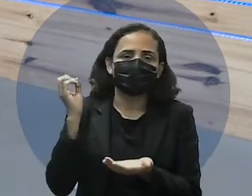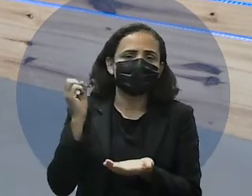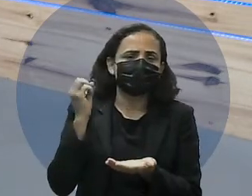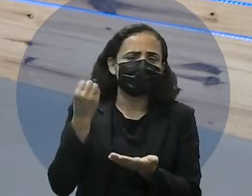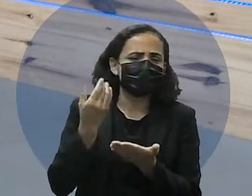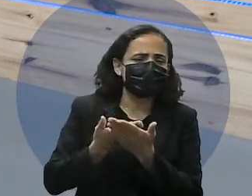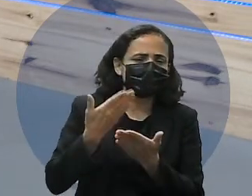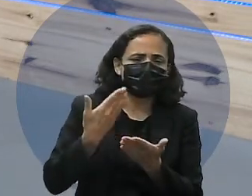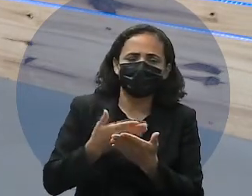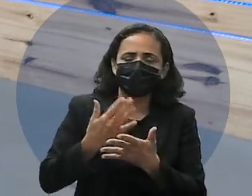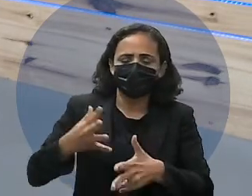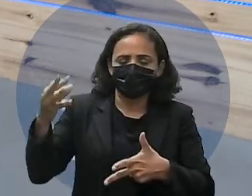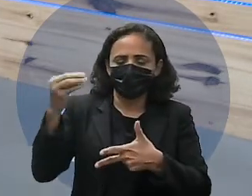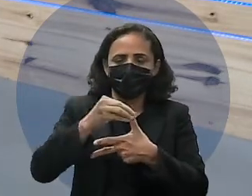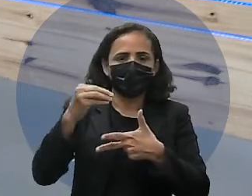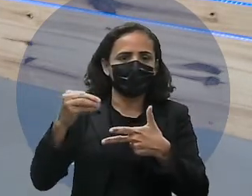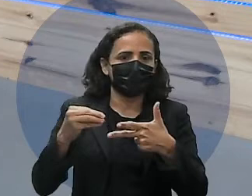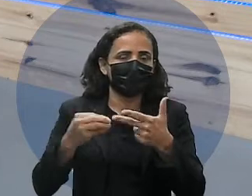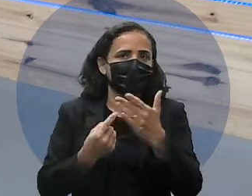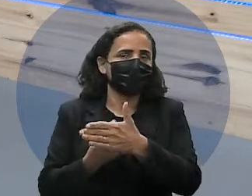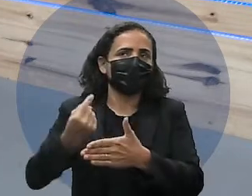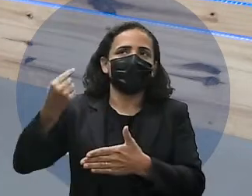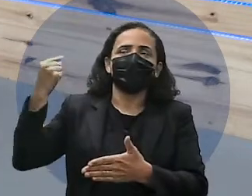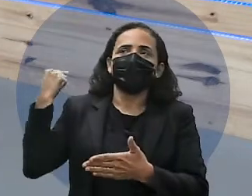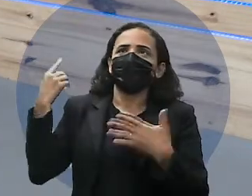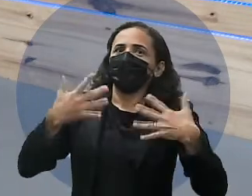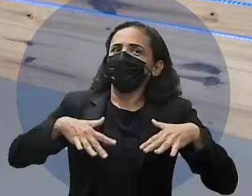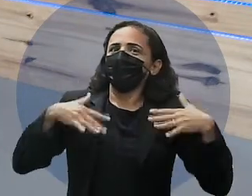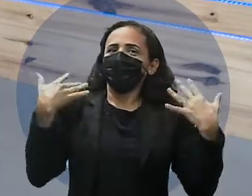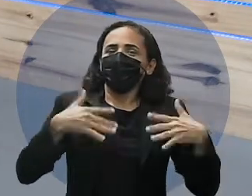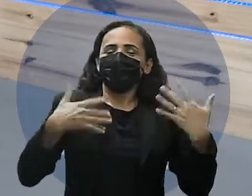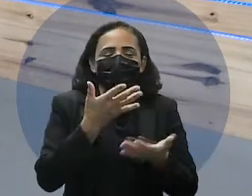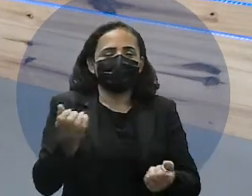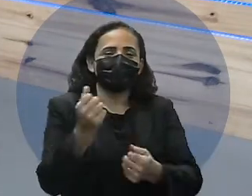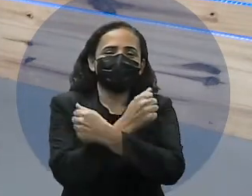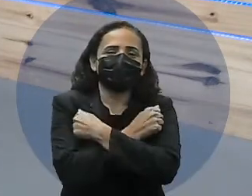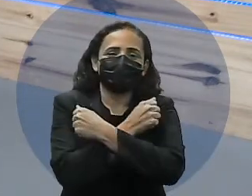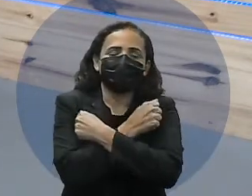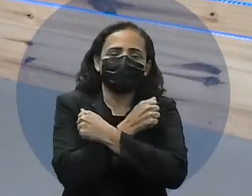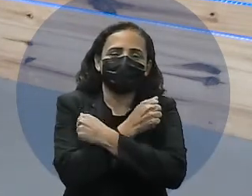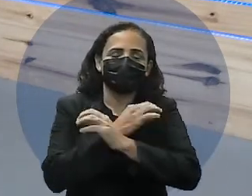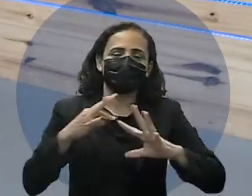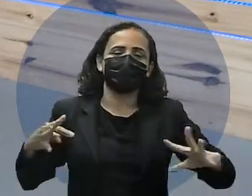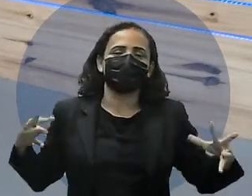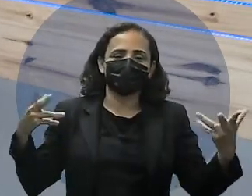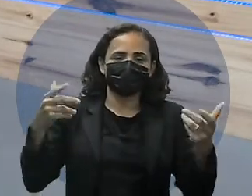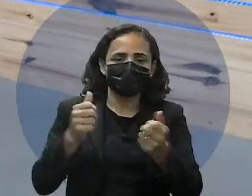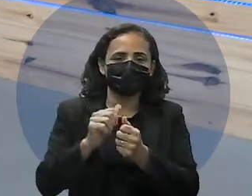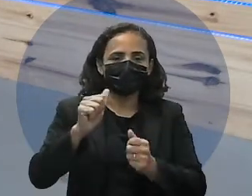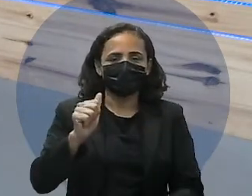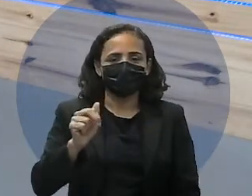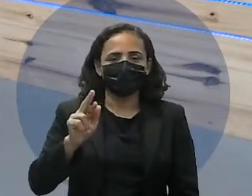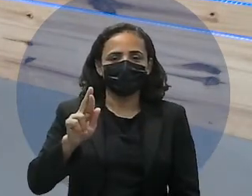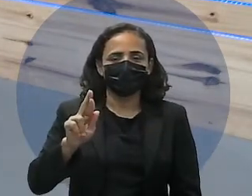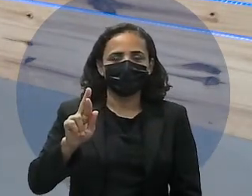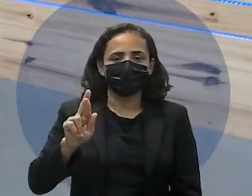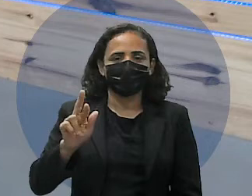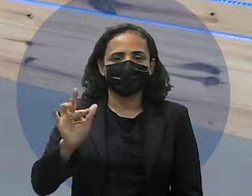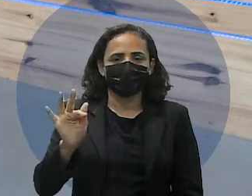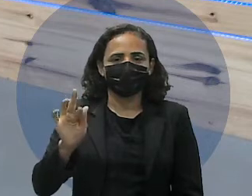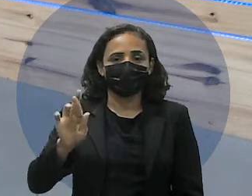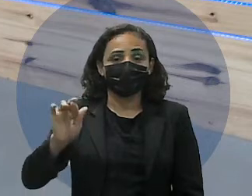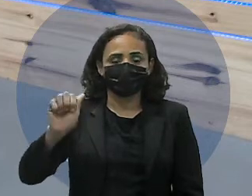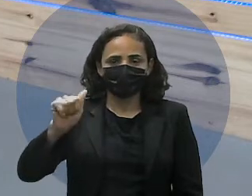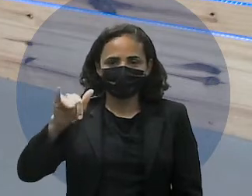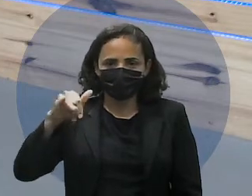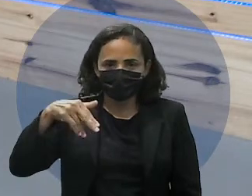Enem espetaculares, Robertão. Quero mandar um abraço aqui para toda a galera de Afrânio, em nome do professor